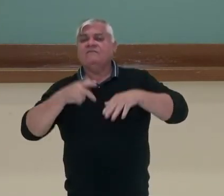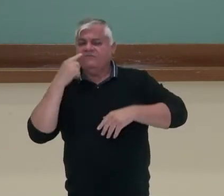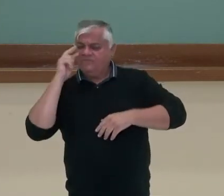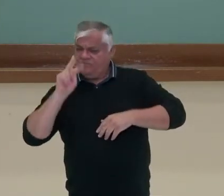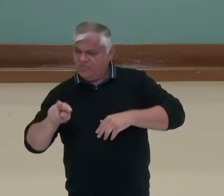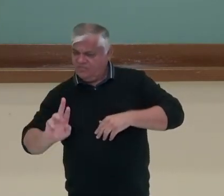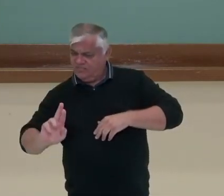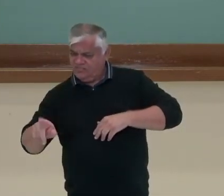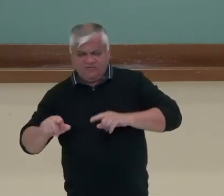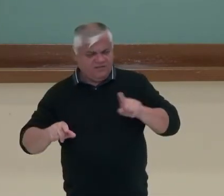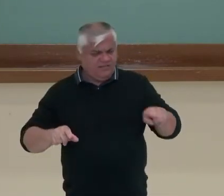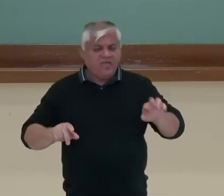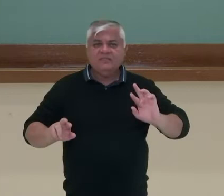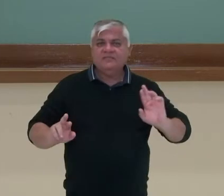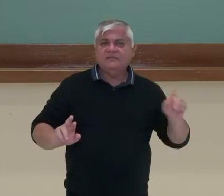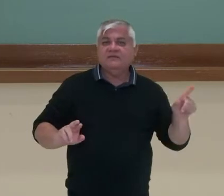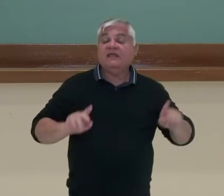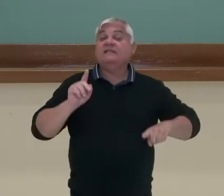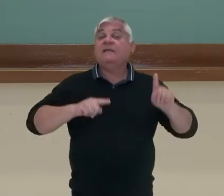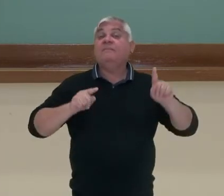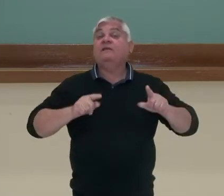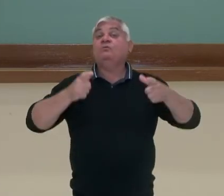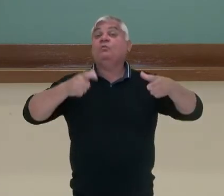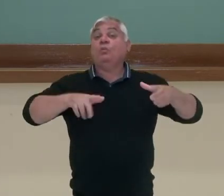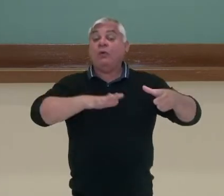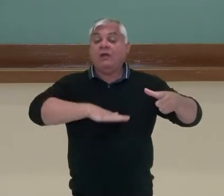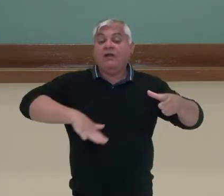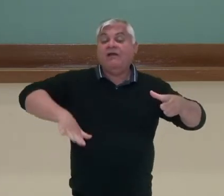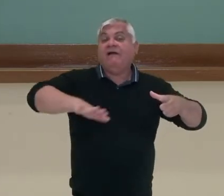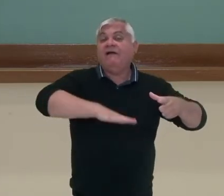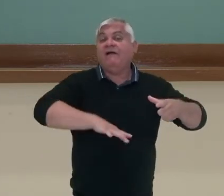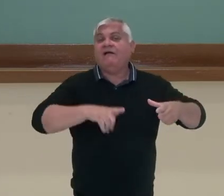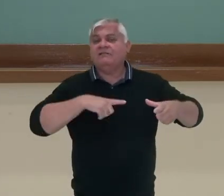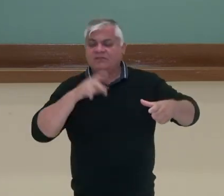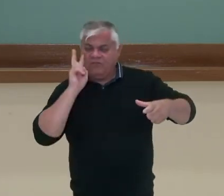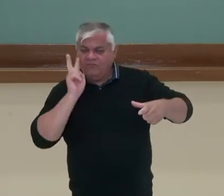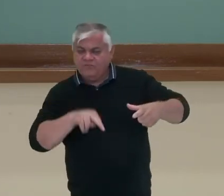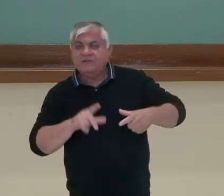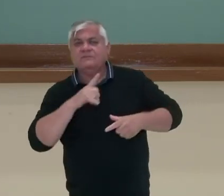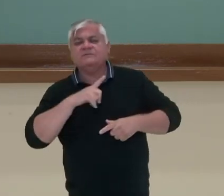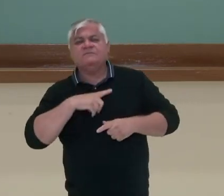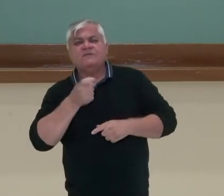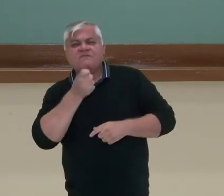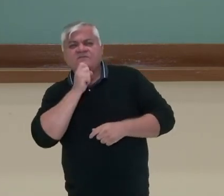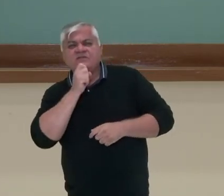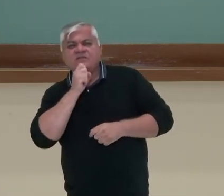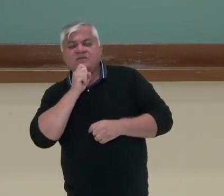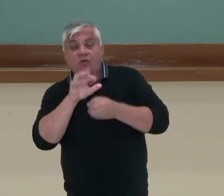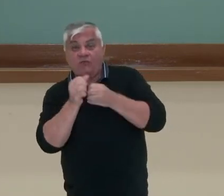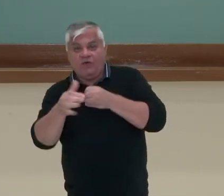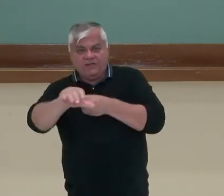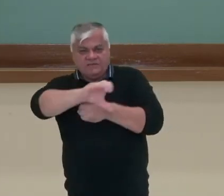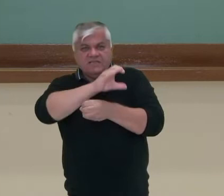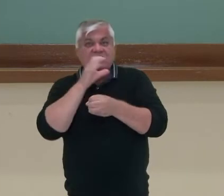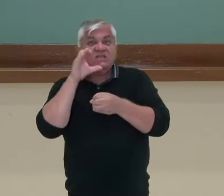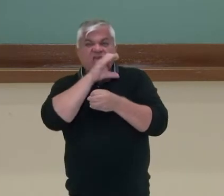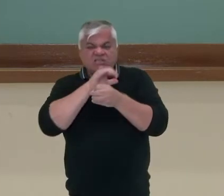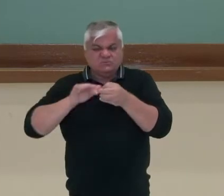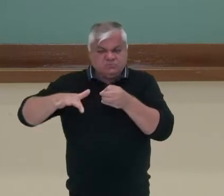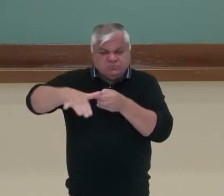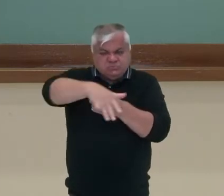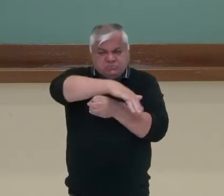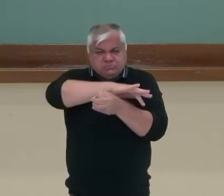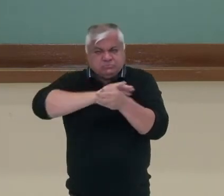de comportamento dependendo do tipo do ambiente, como a gente viu aqui nas reações endotérmicas e exotérmicas, como que o ambiente, temperatura